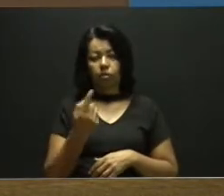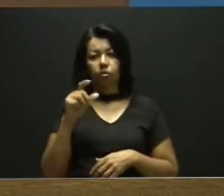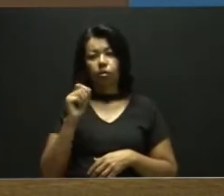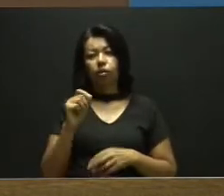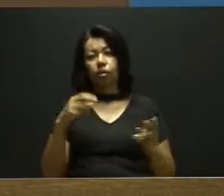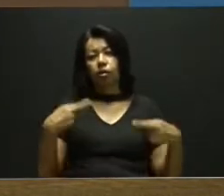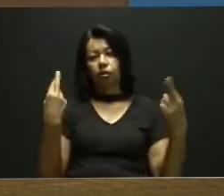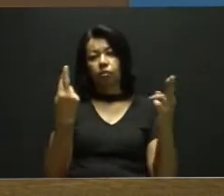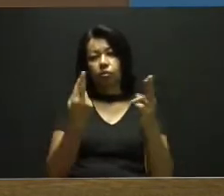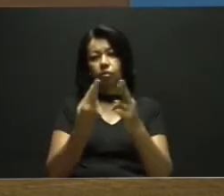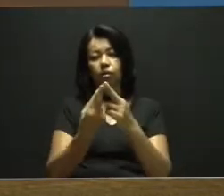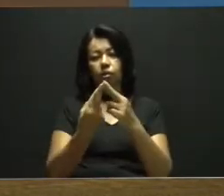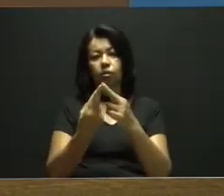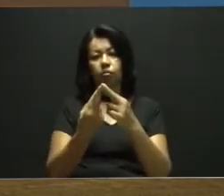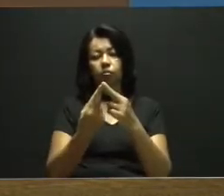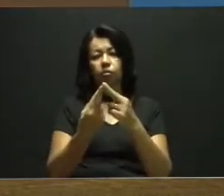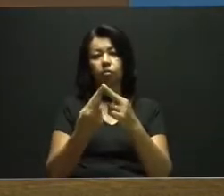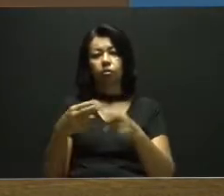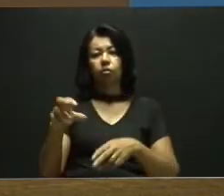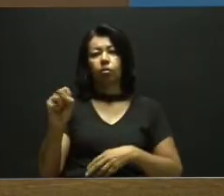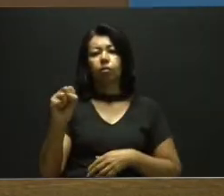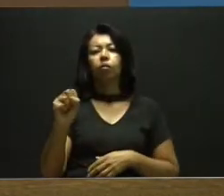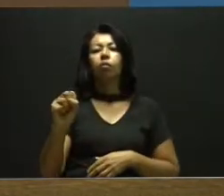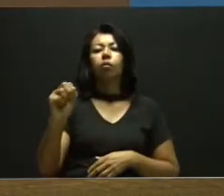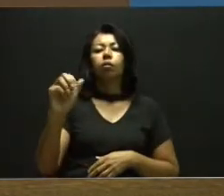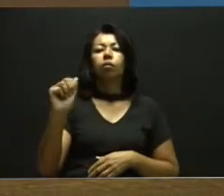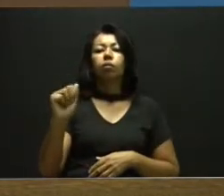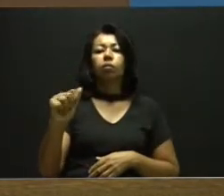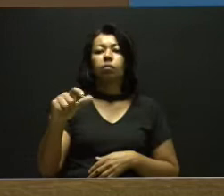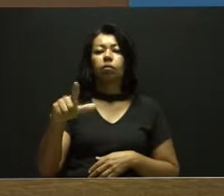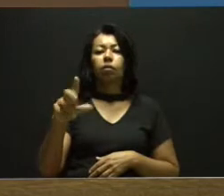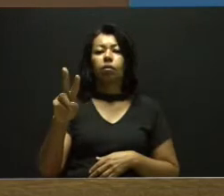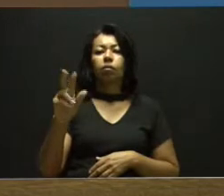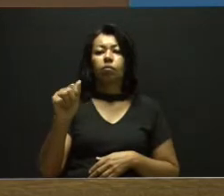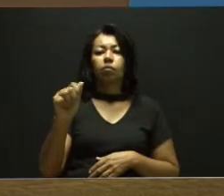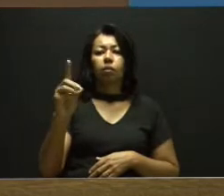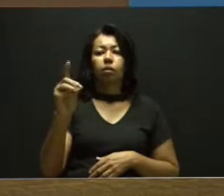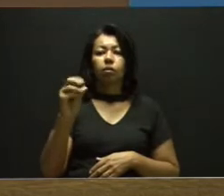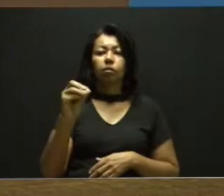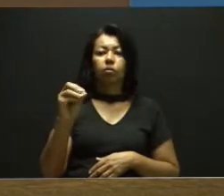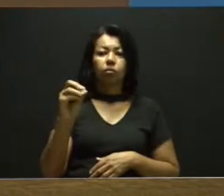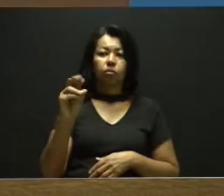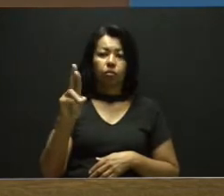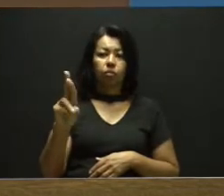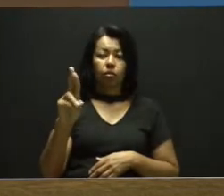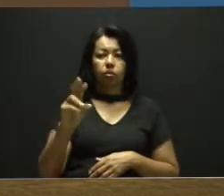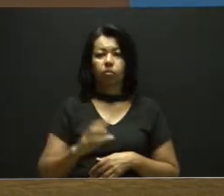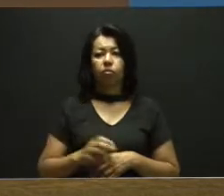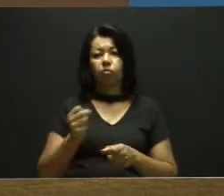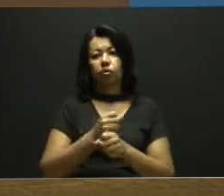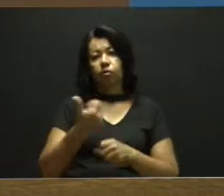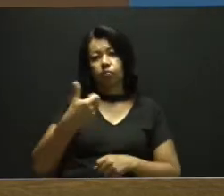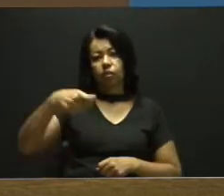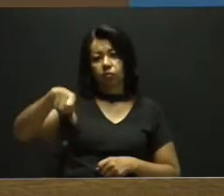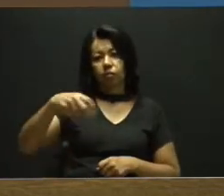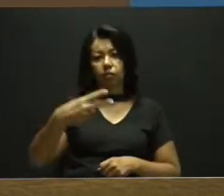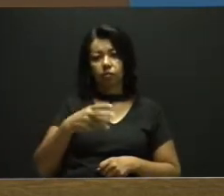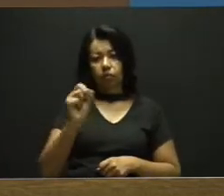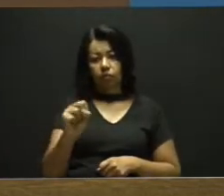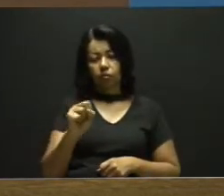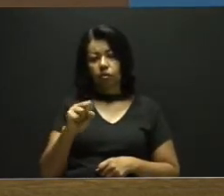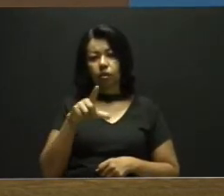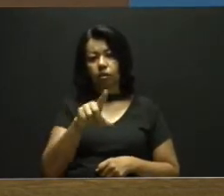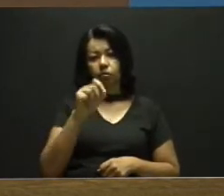reunidos em salvador em 1978 definir o o 20 de novembro